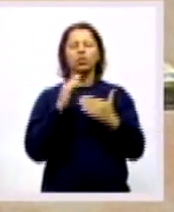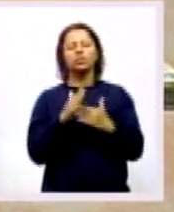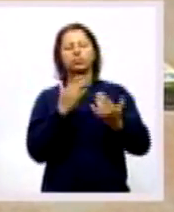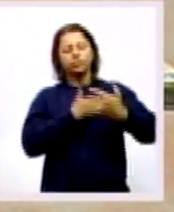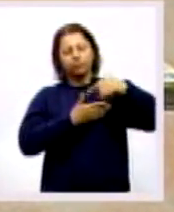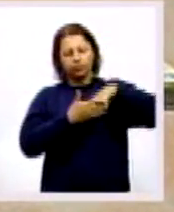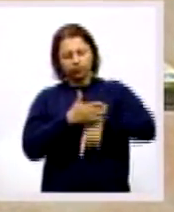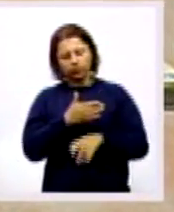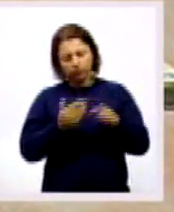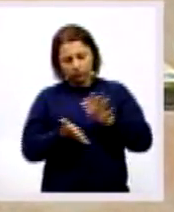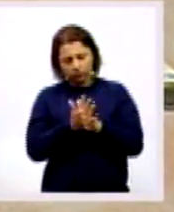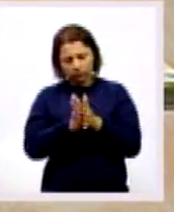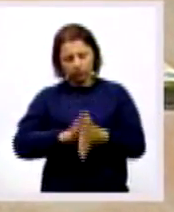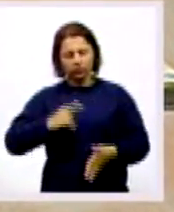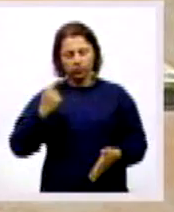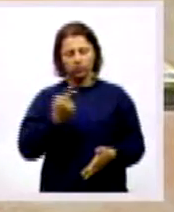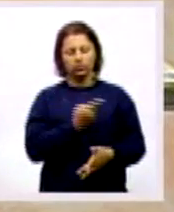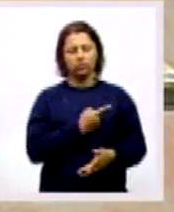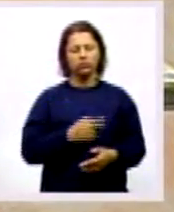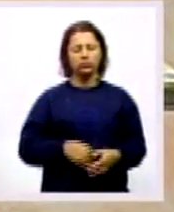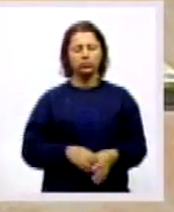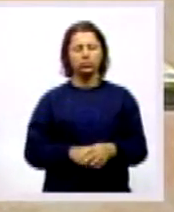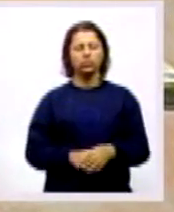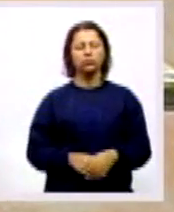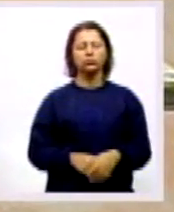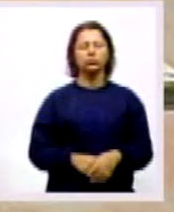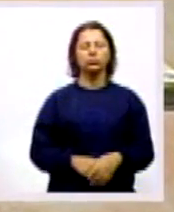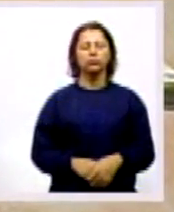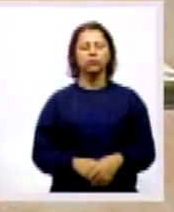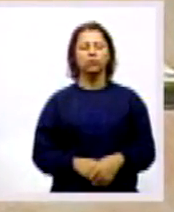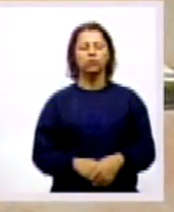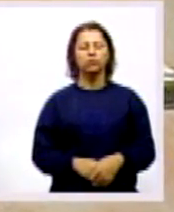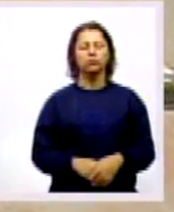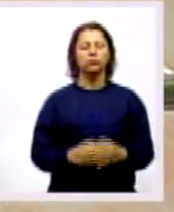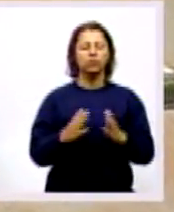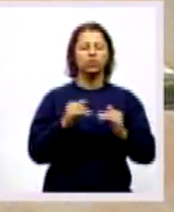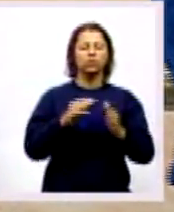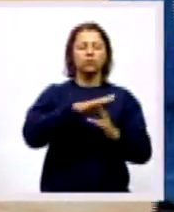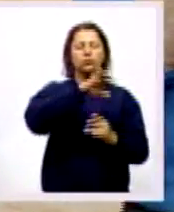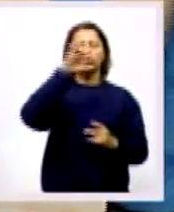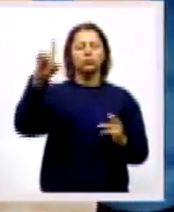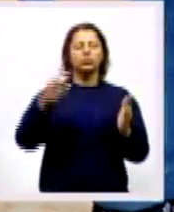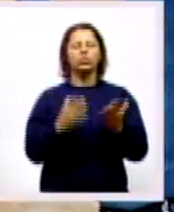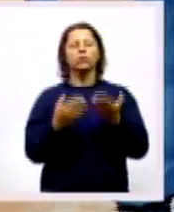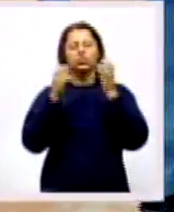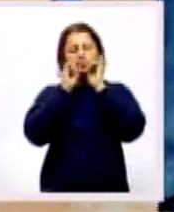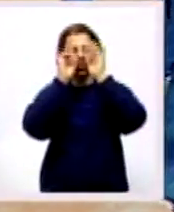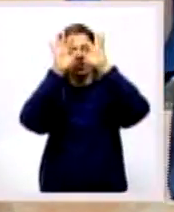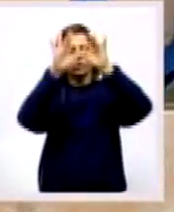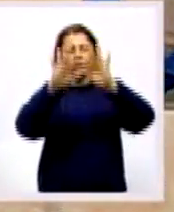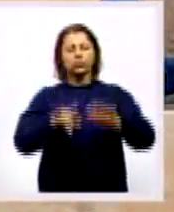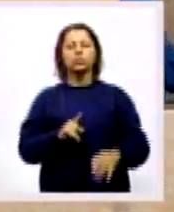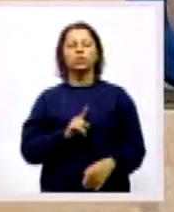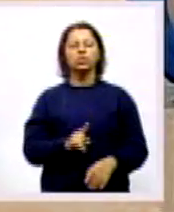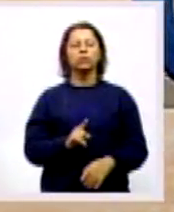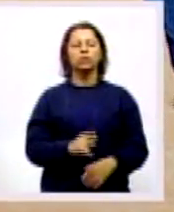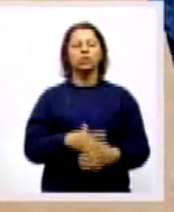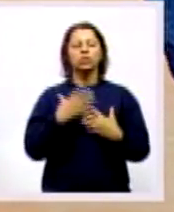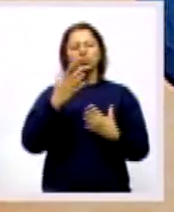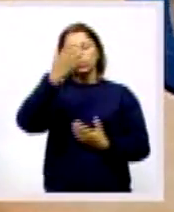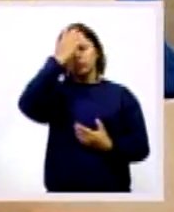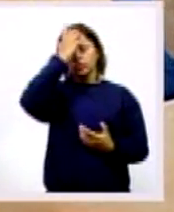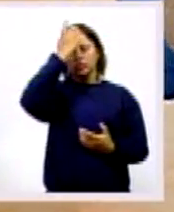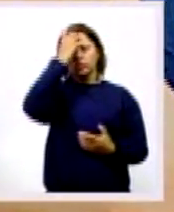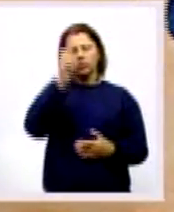de destruição dentro de nós. Peça a Deus hoje a graça de você tomar